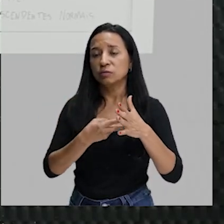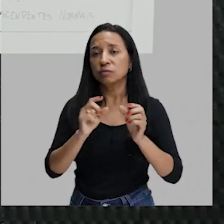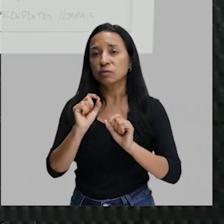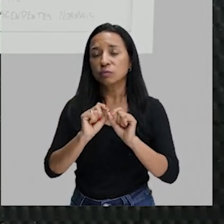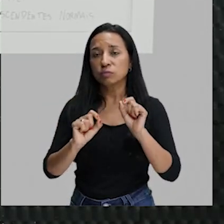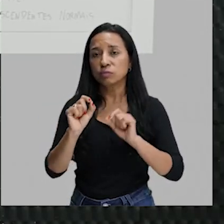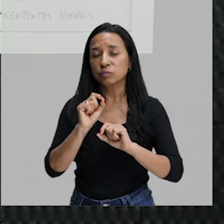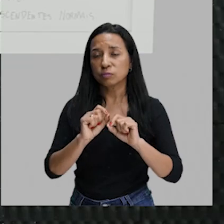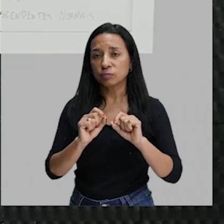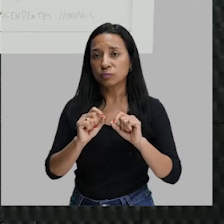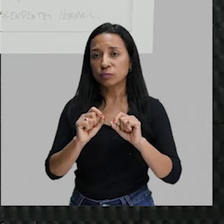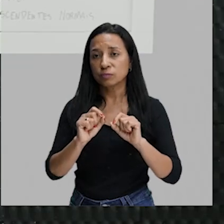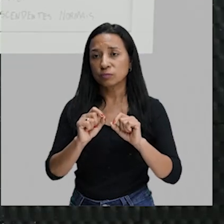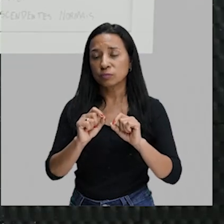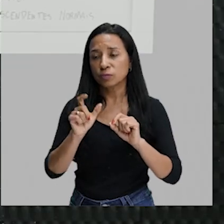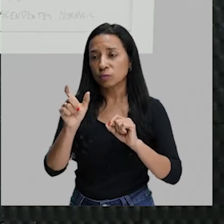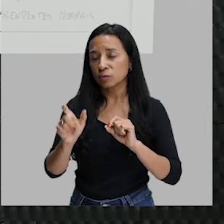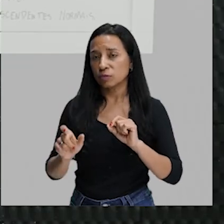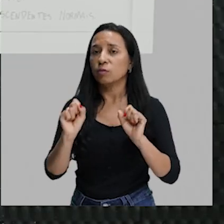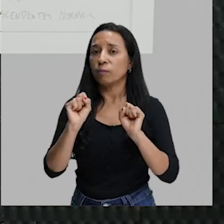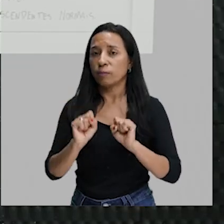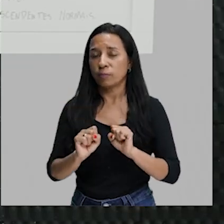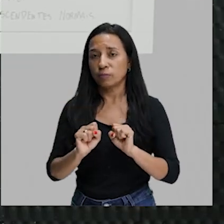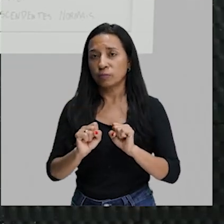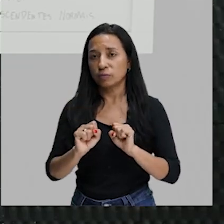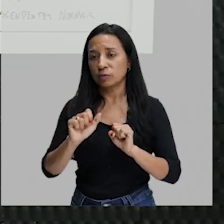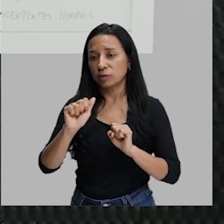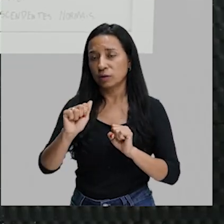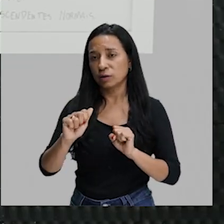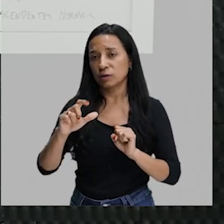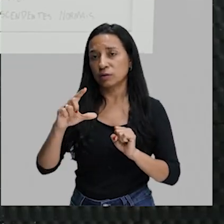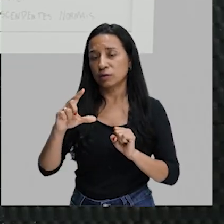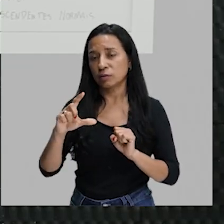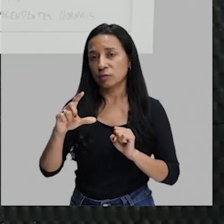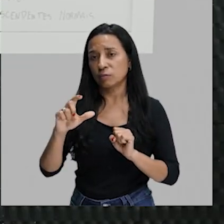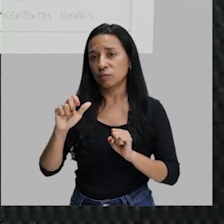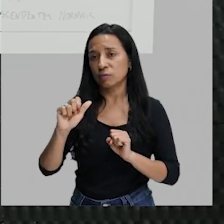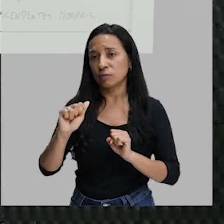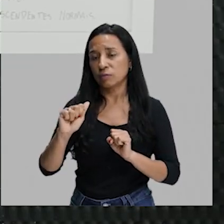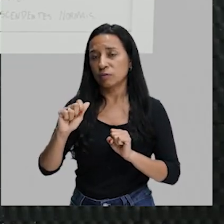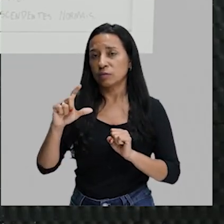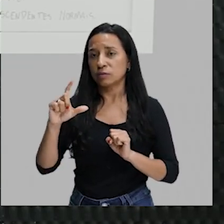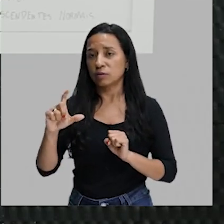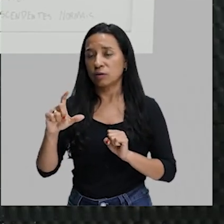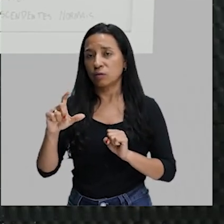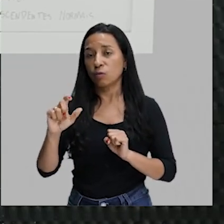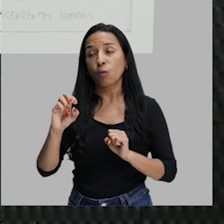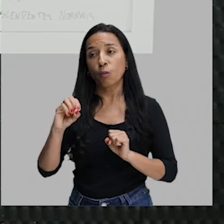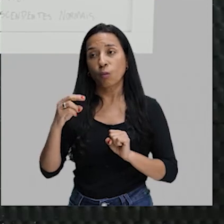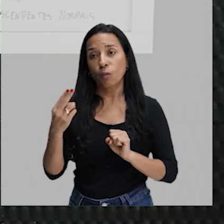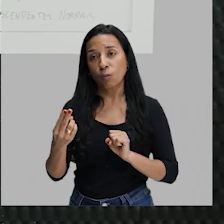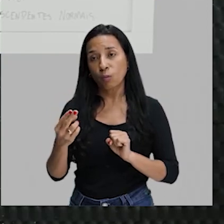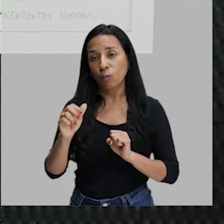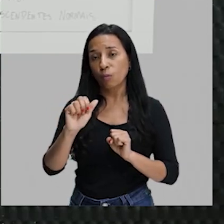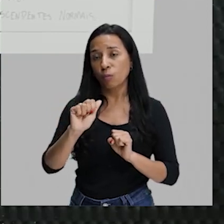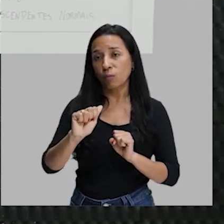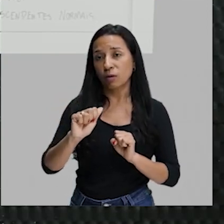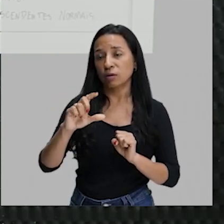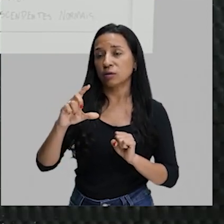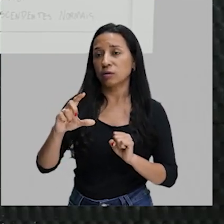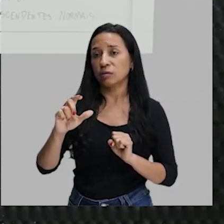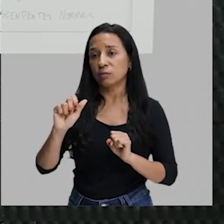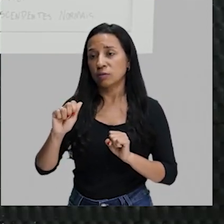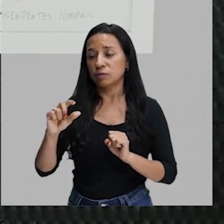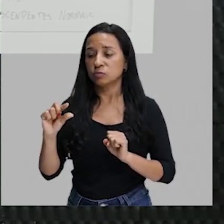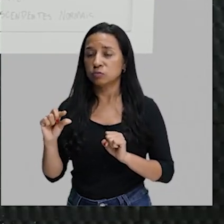seguinte, quer dizer que o indivíduo ele pode ser azão, azão ou azão, azinho. No lugar